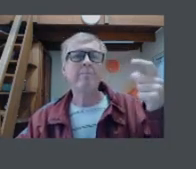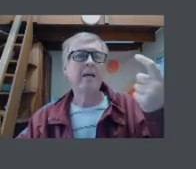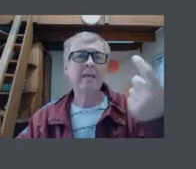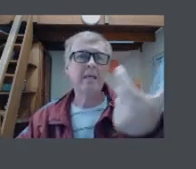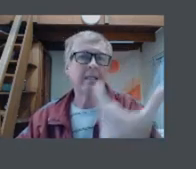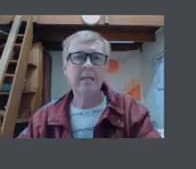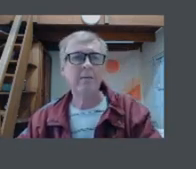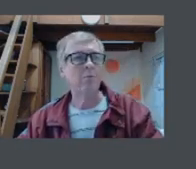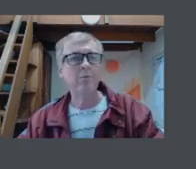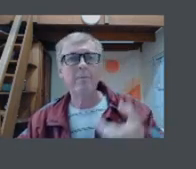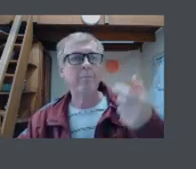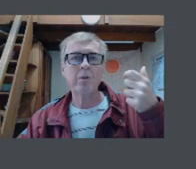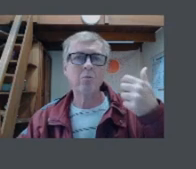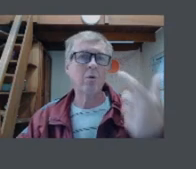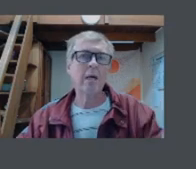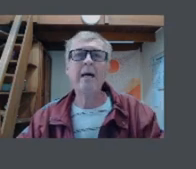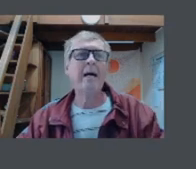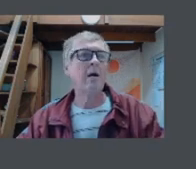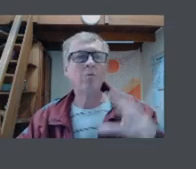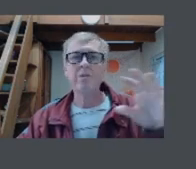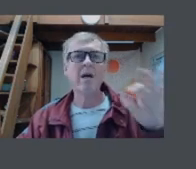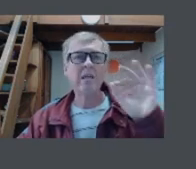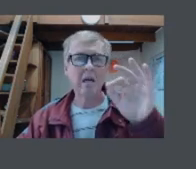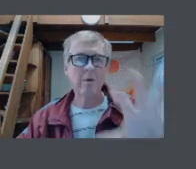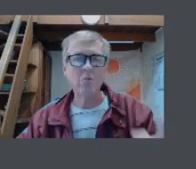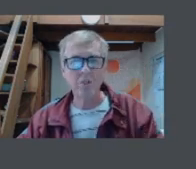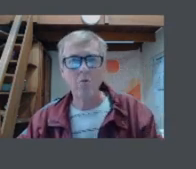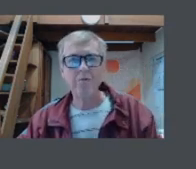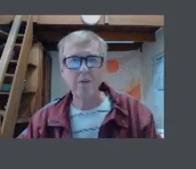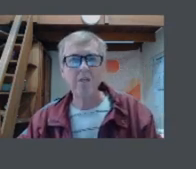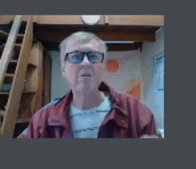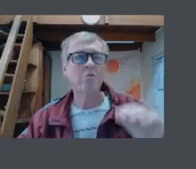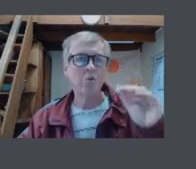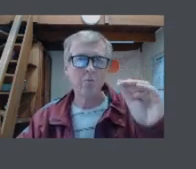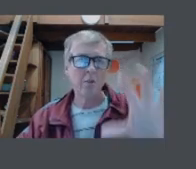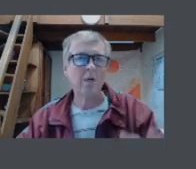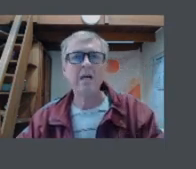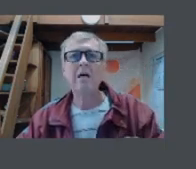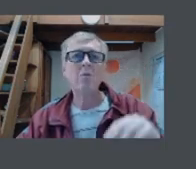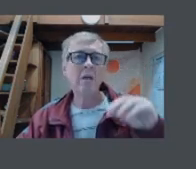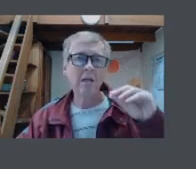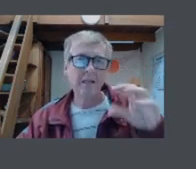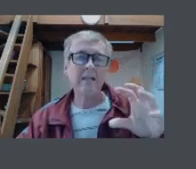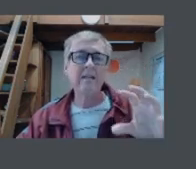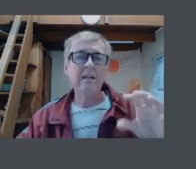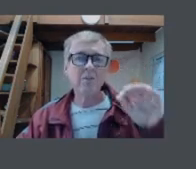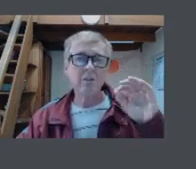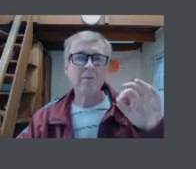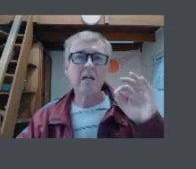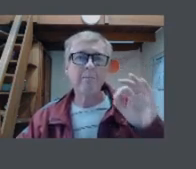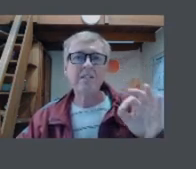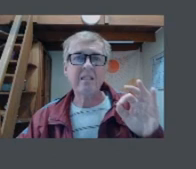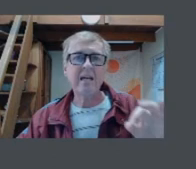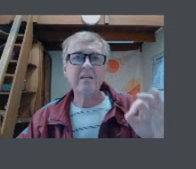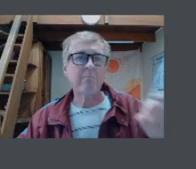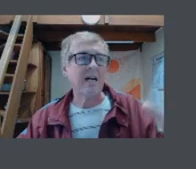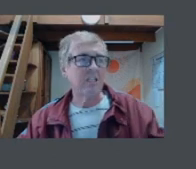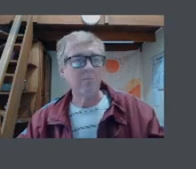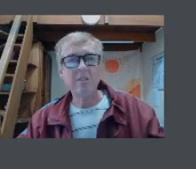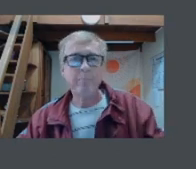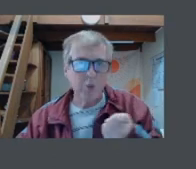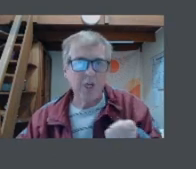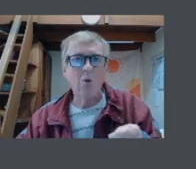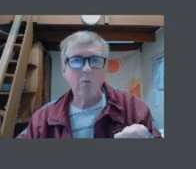documentos na plaqueta lá do da porta do carro Aí cabe a você conferir o seu manual Você tem uma capacidade